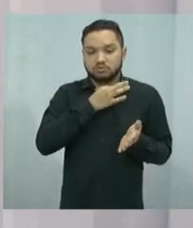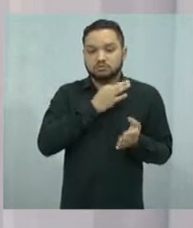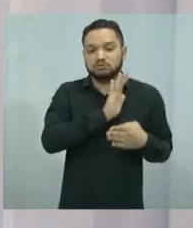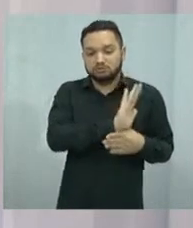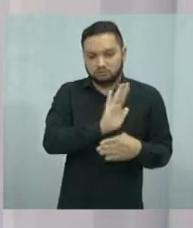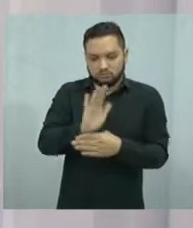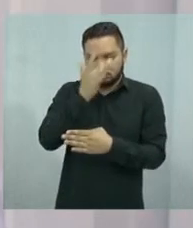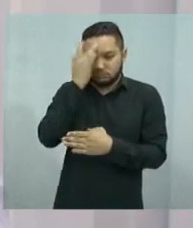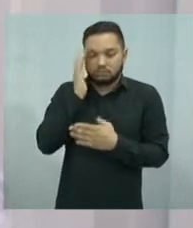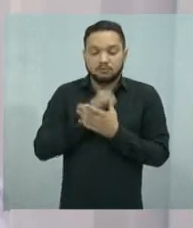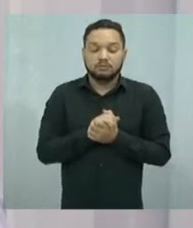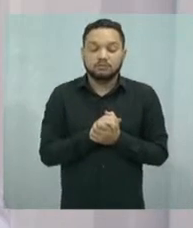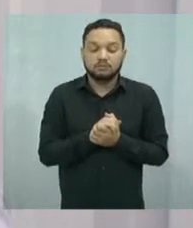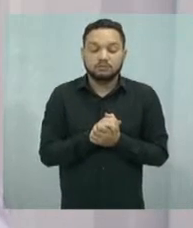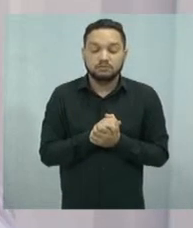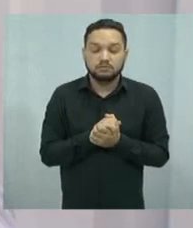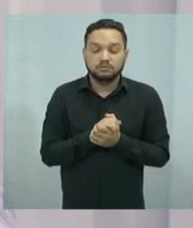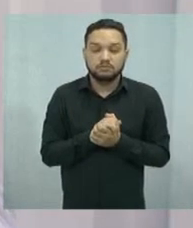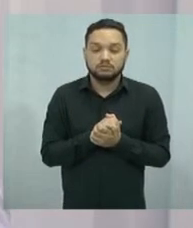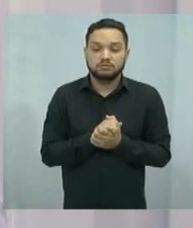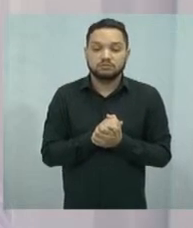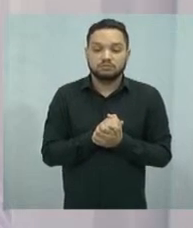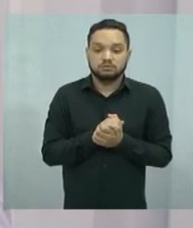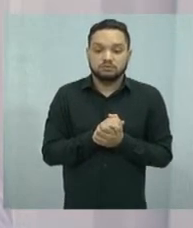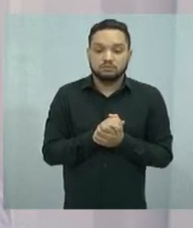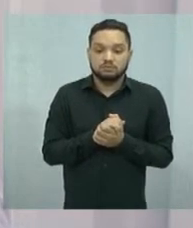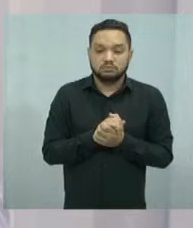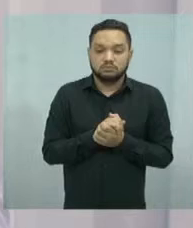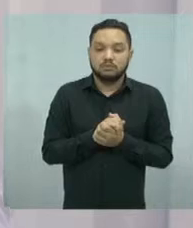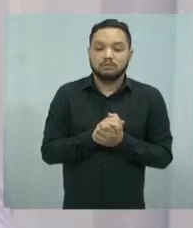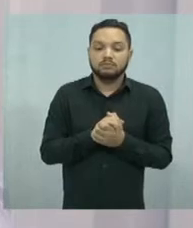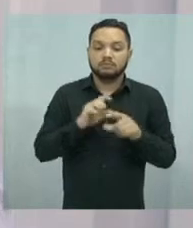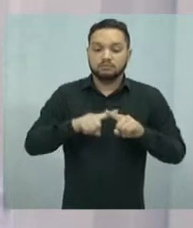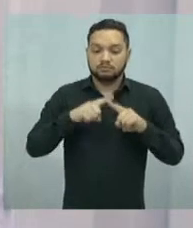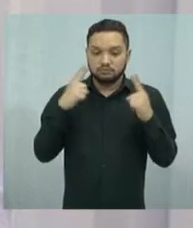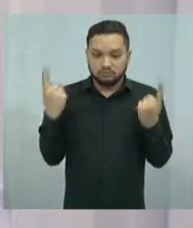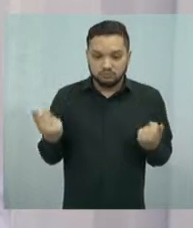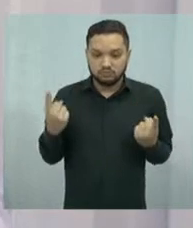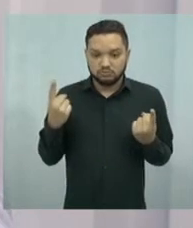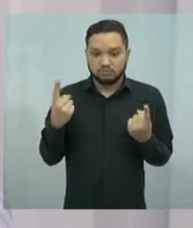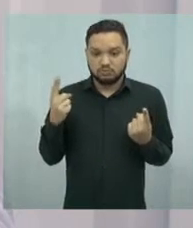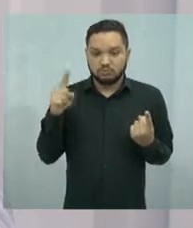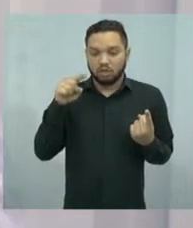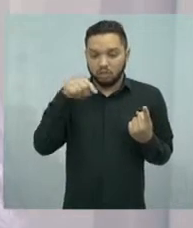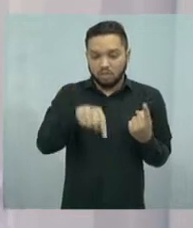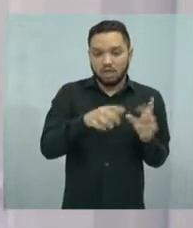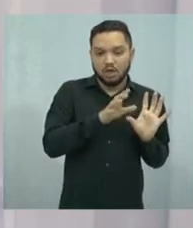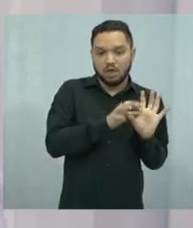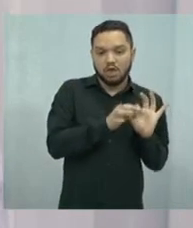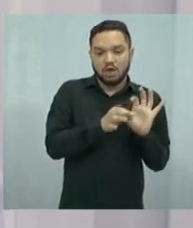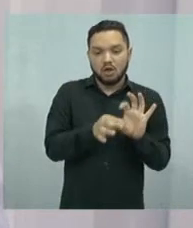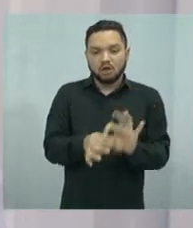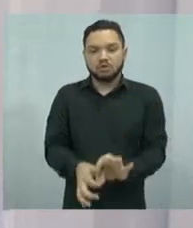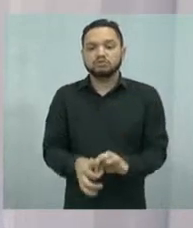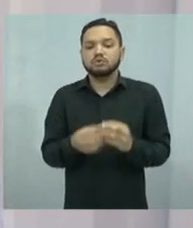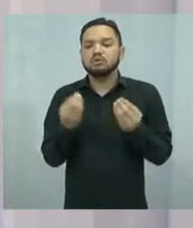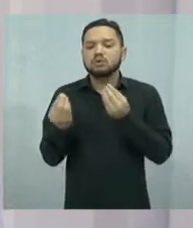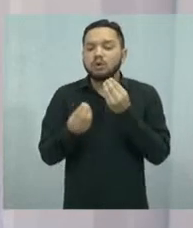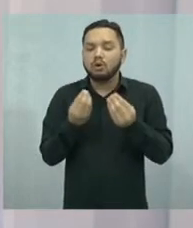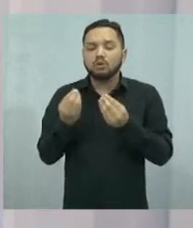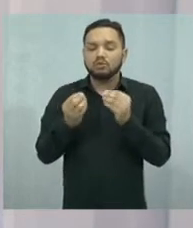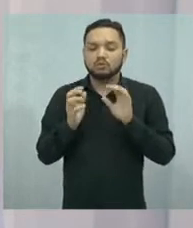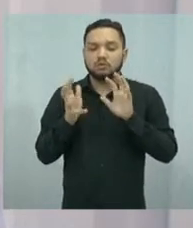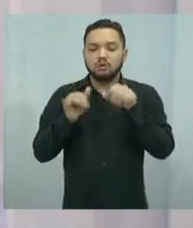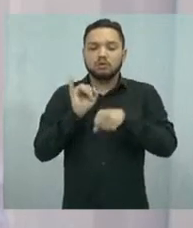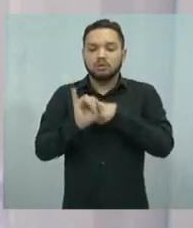armados, mas aquilo gerou também uma perspectiva mais ampla. Dentro de um contexto internacionalista, como que funcionaria